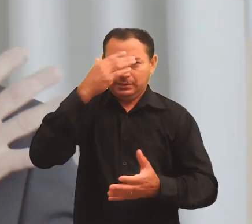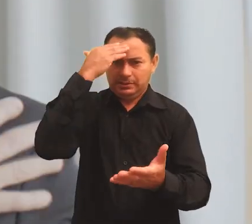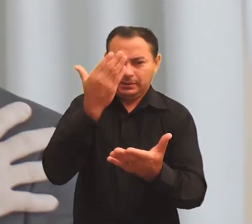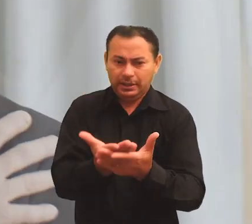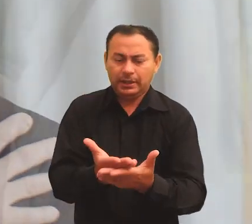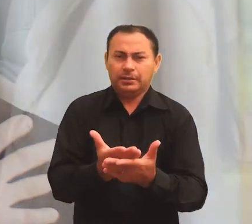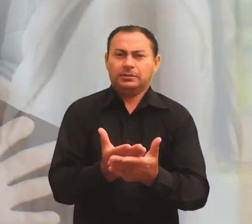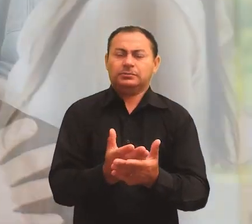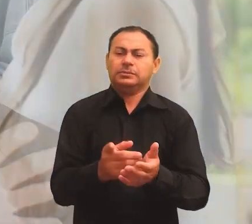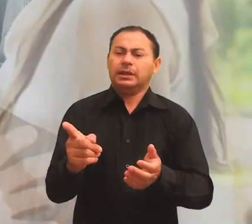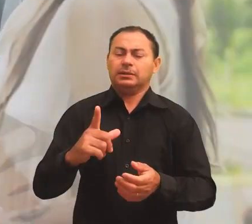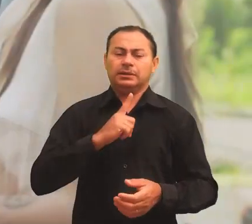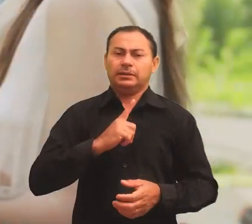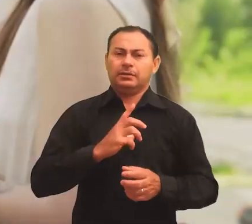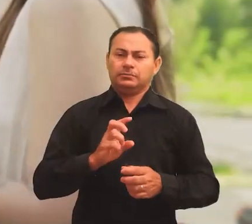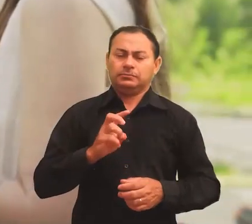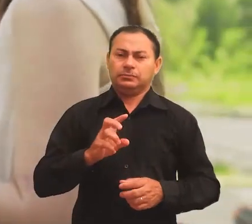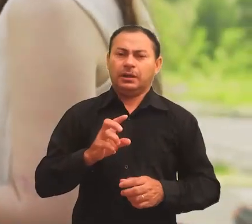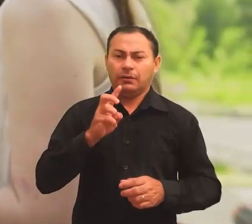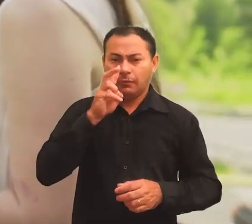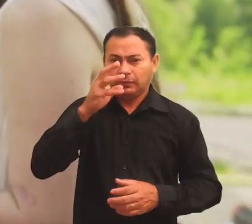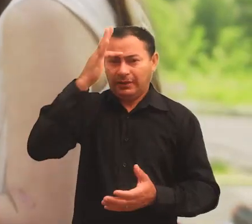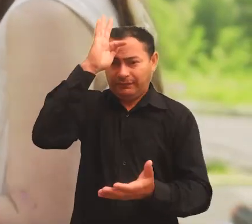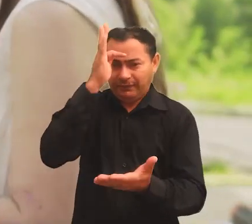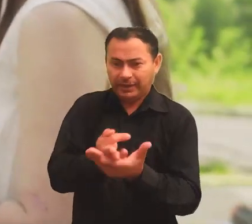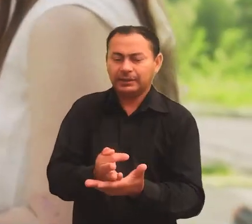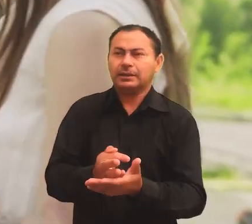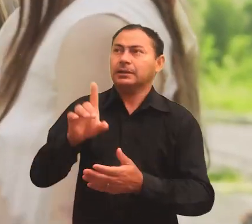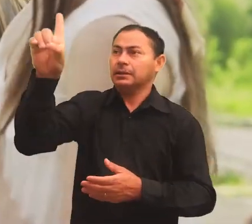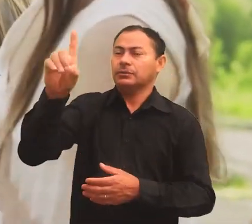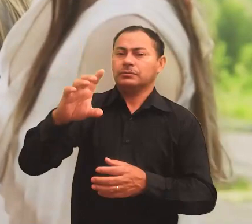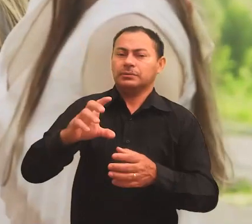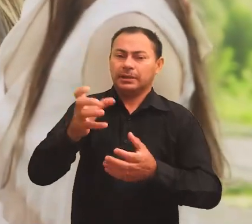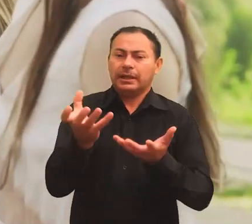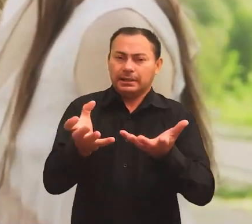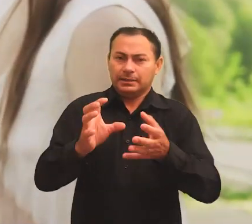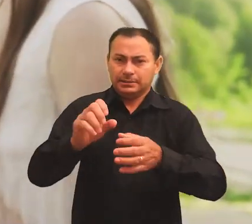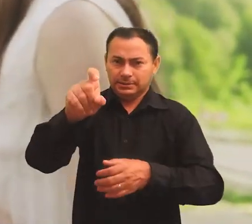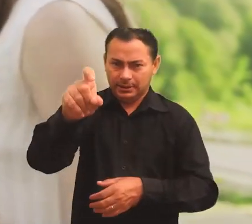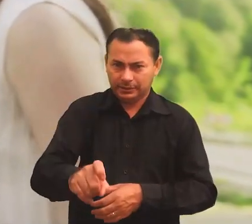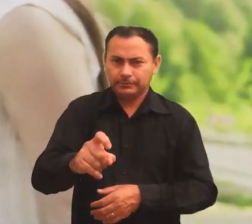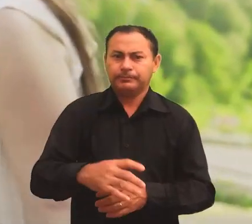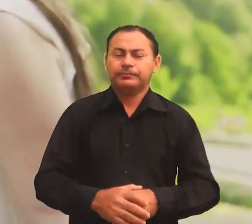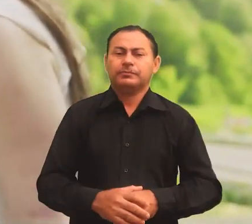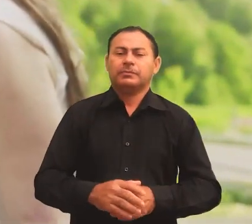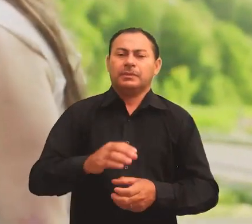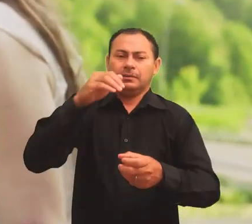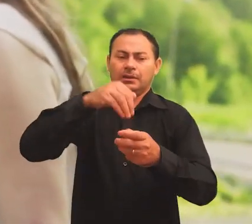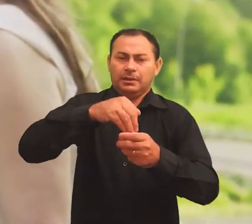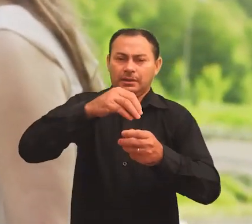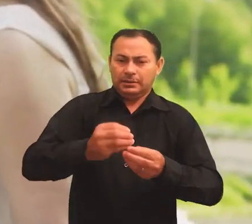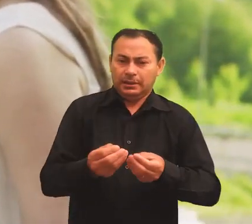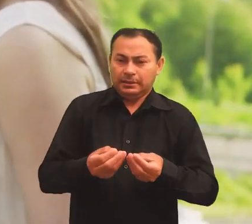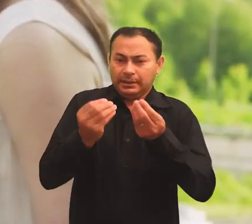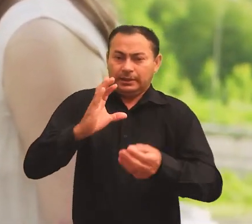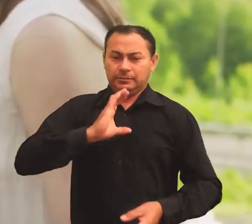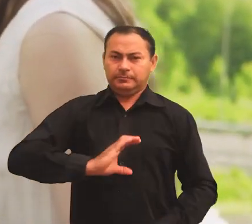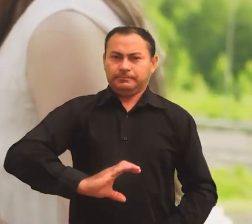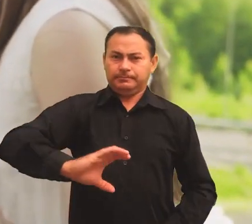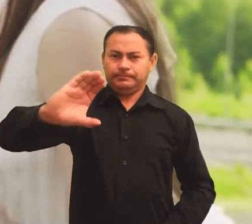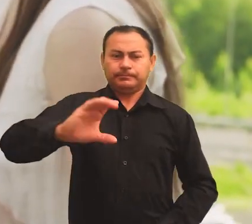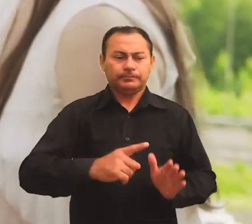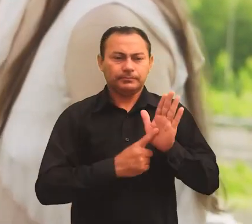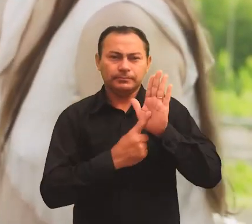você acredita no potencial que elas têm para ser o que Deus quer que sejam. Esse tipo de voto de confiança é